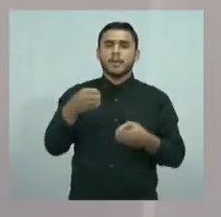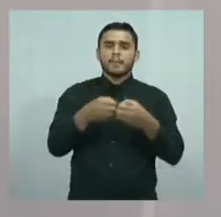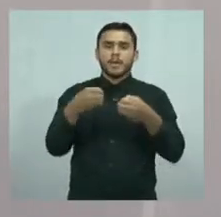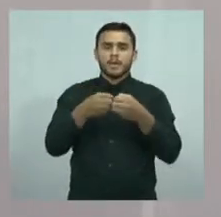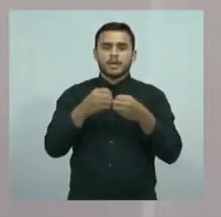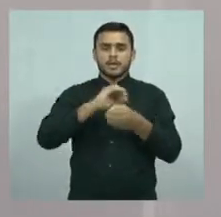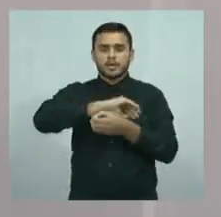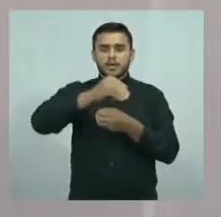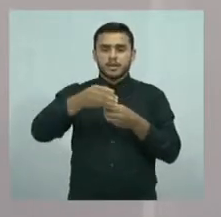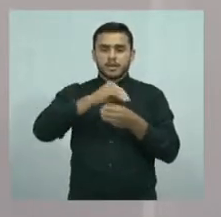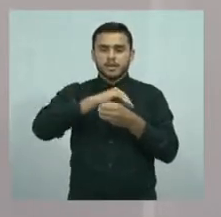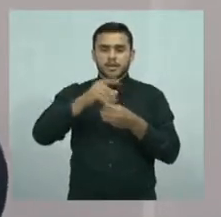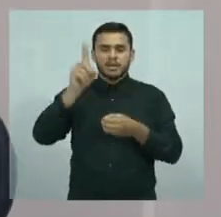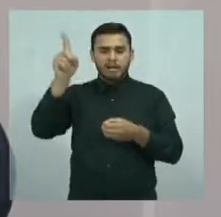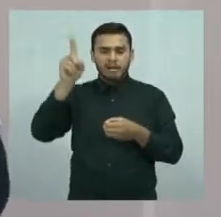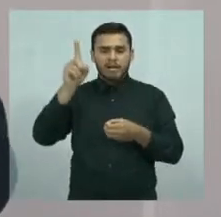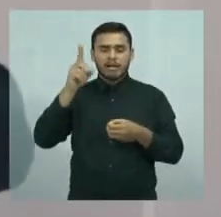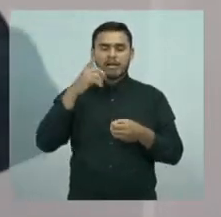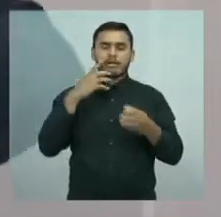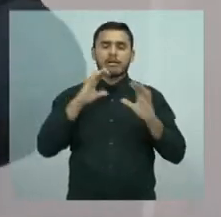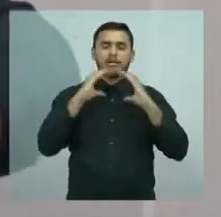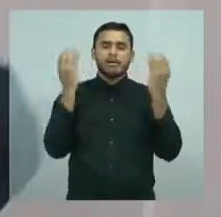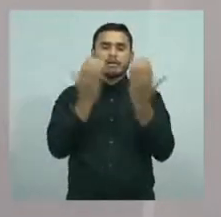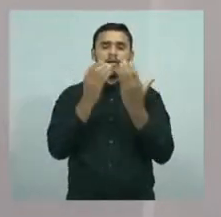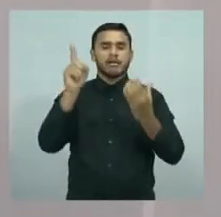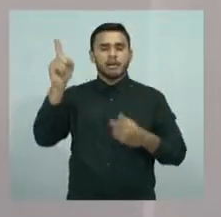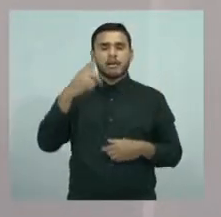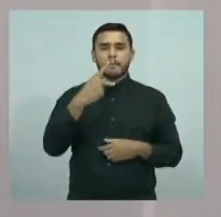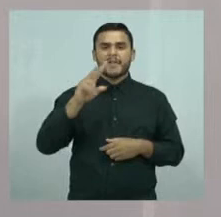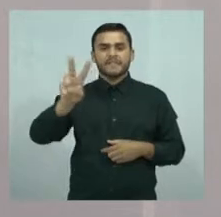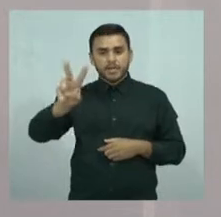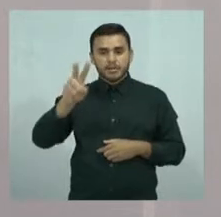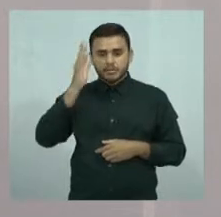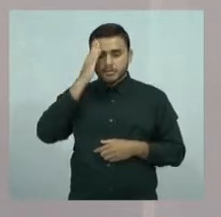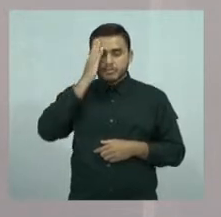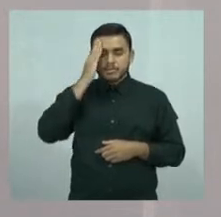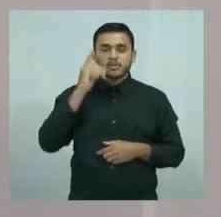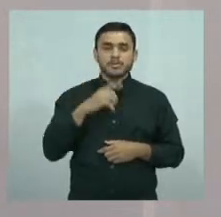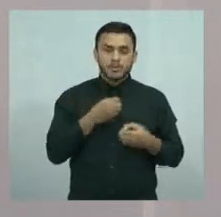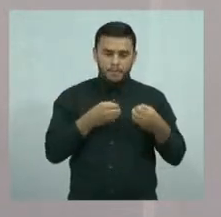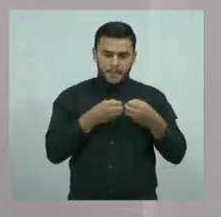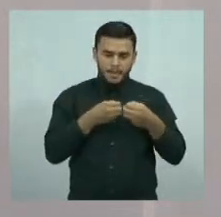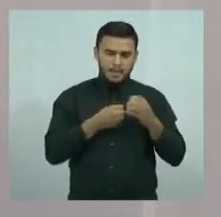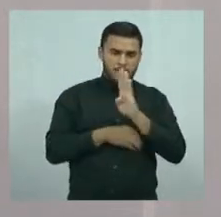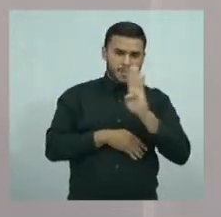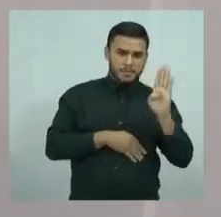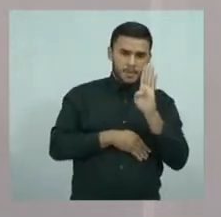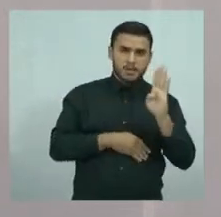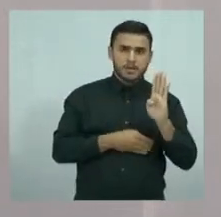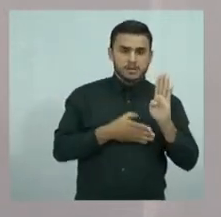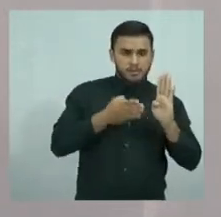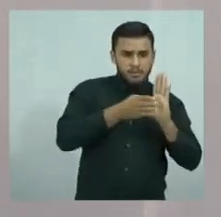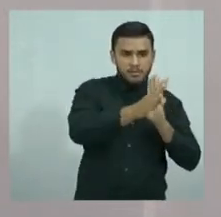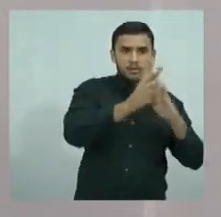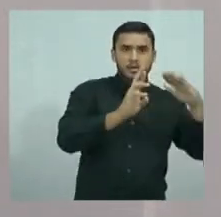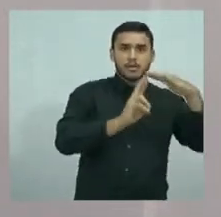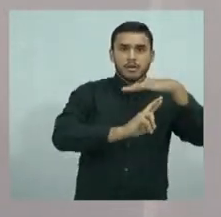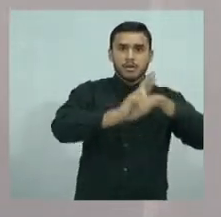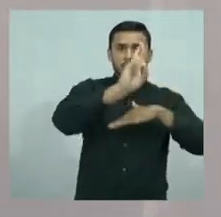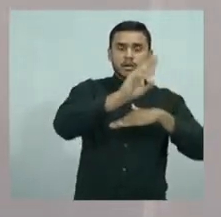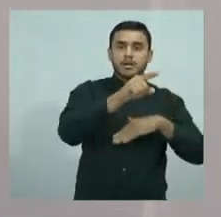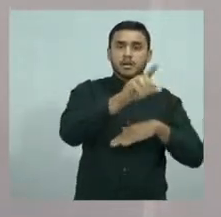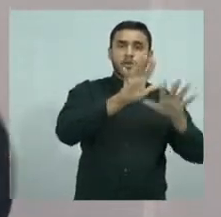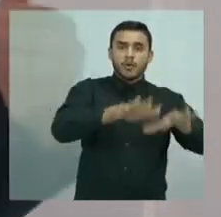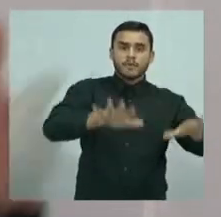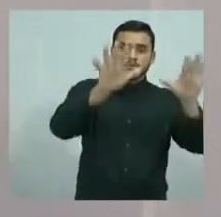até a Avenida da Universidade, ali do lado, onde tem o Banco do Brasil e o acesso à reitoria, pelo